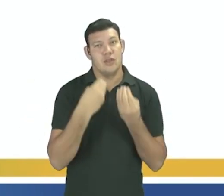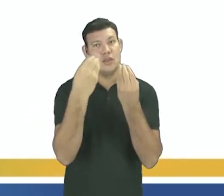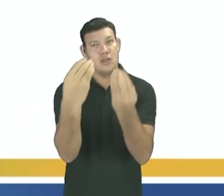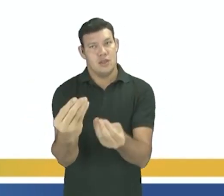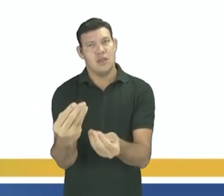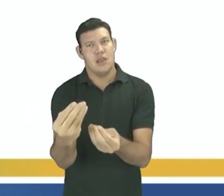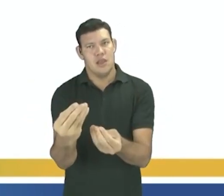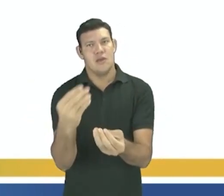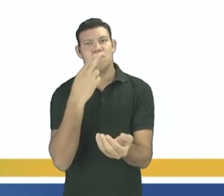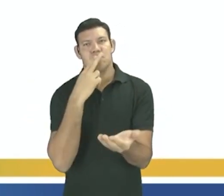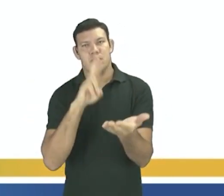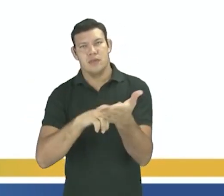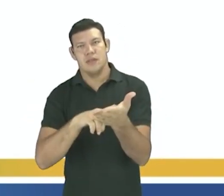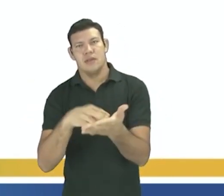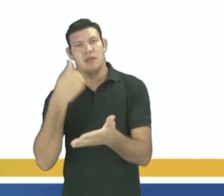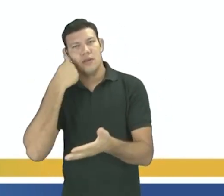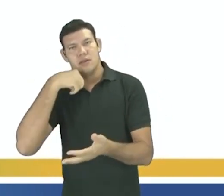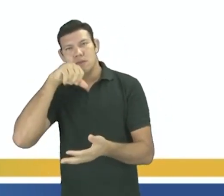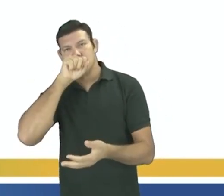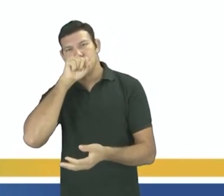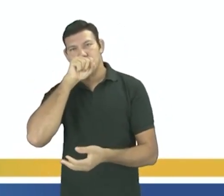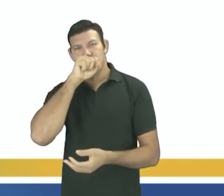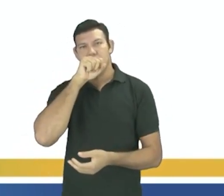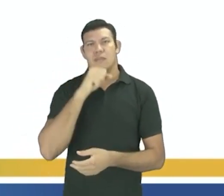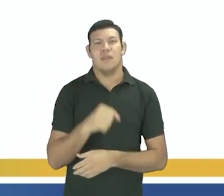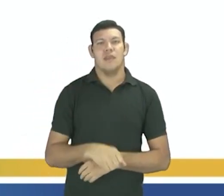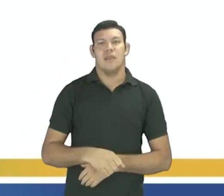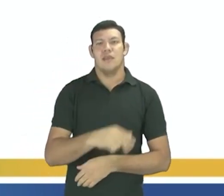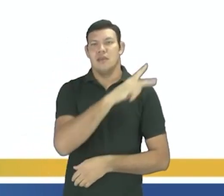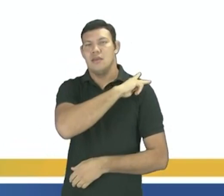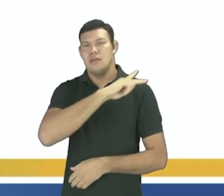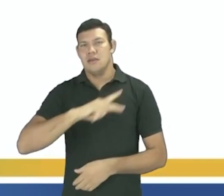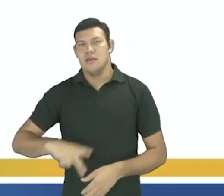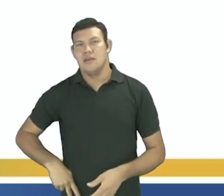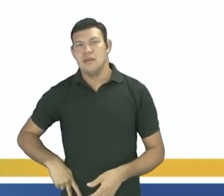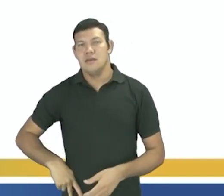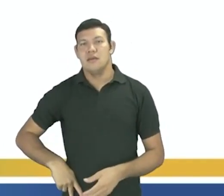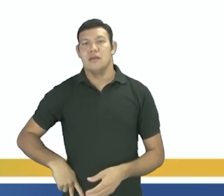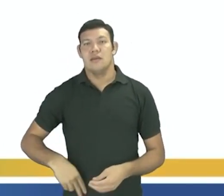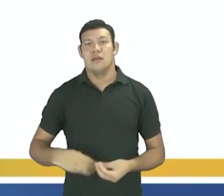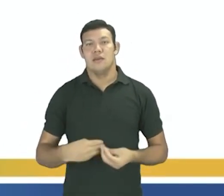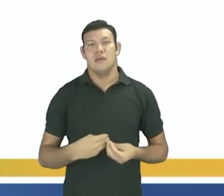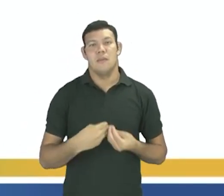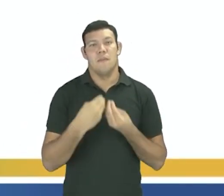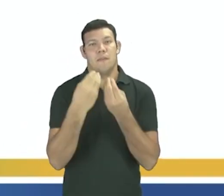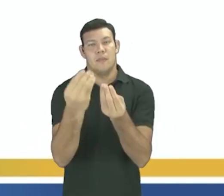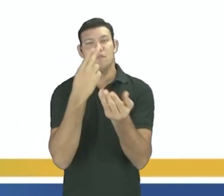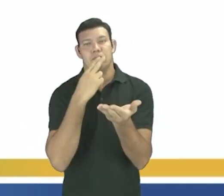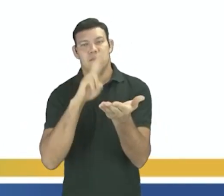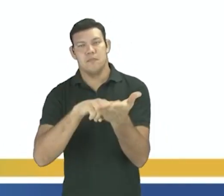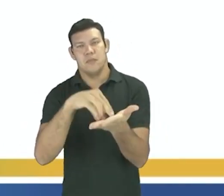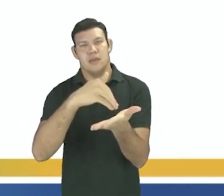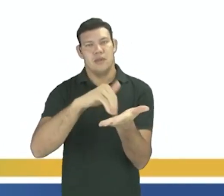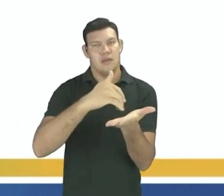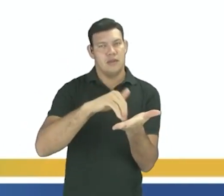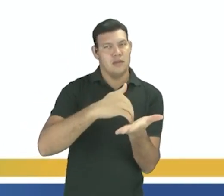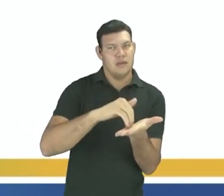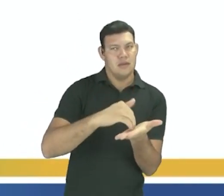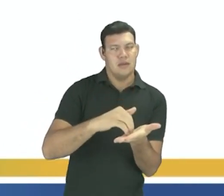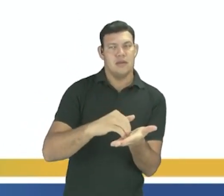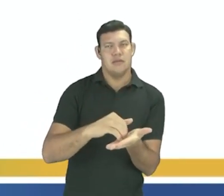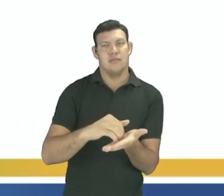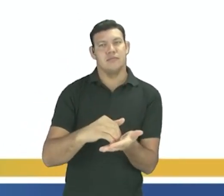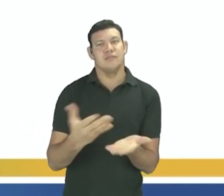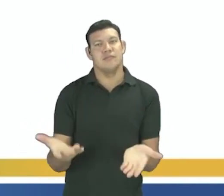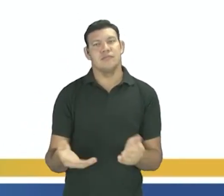né? Do presidente ao seu secretário, do secretário ao presidente, entendeu? Então, a carta aberta,